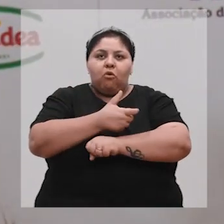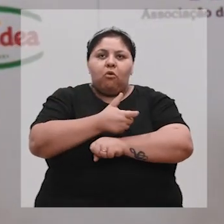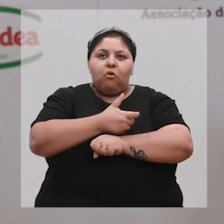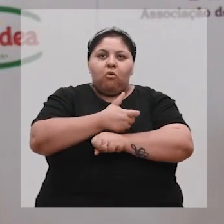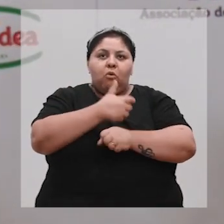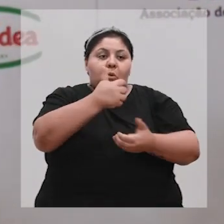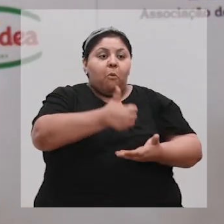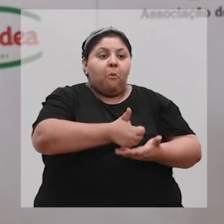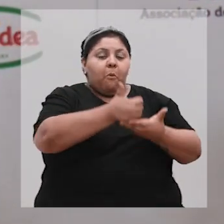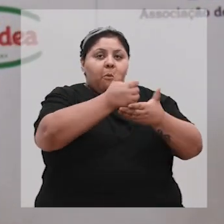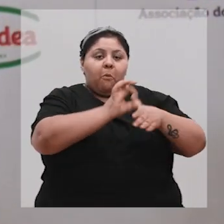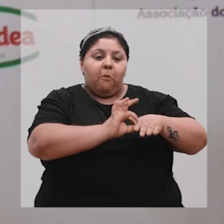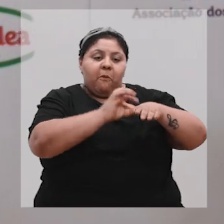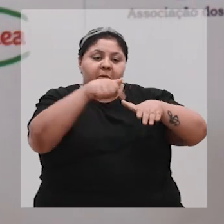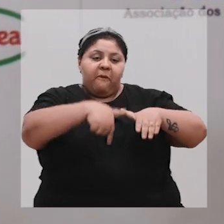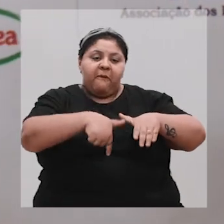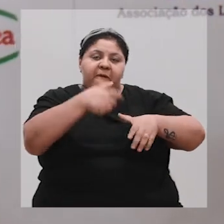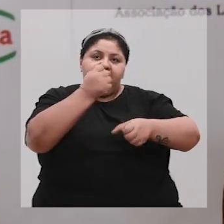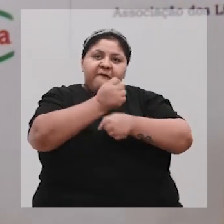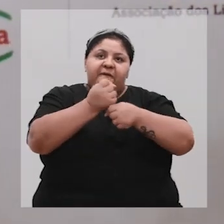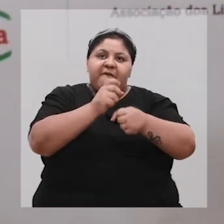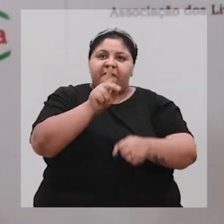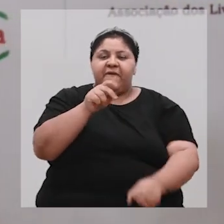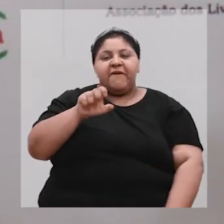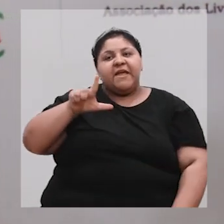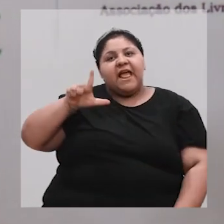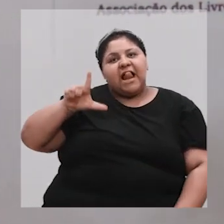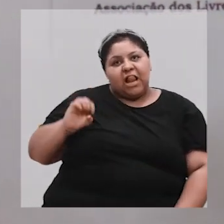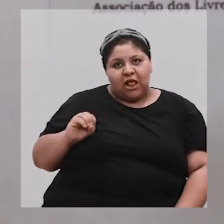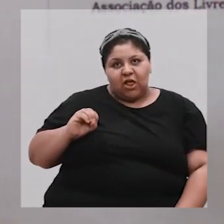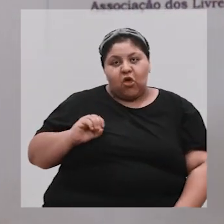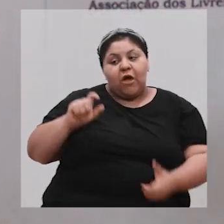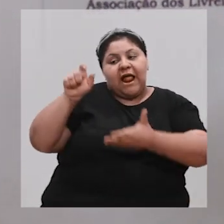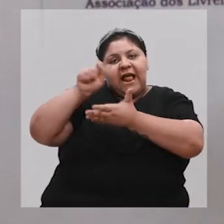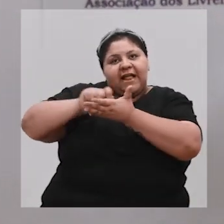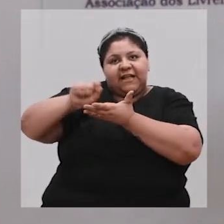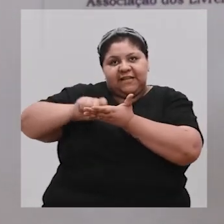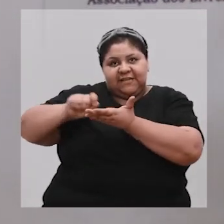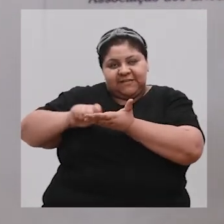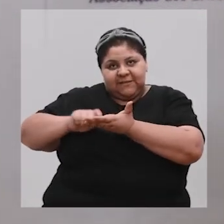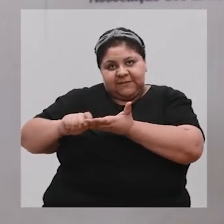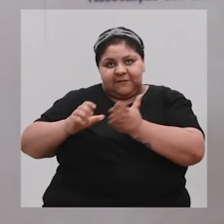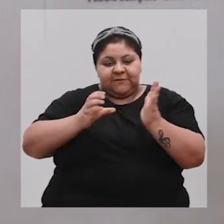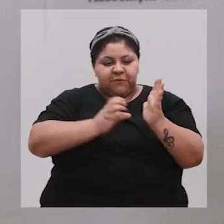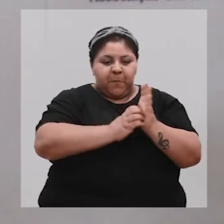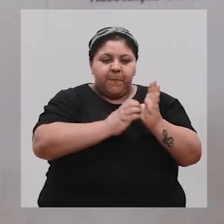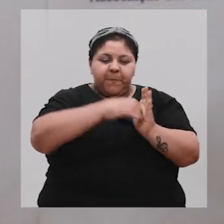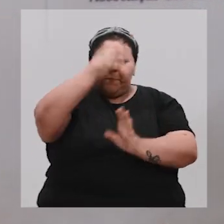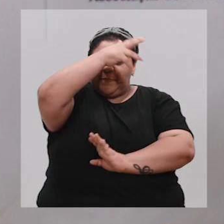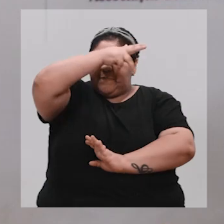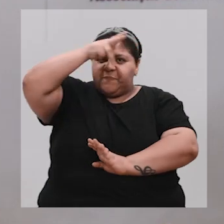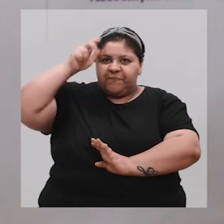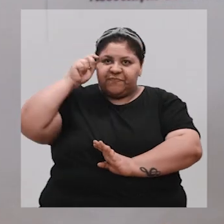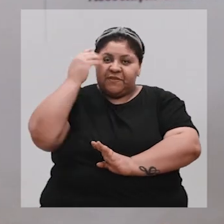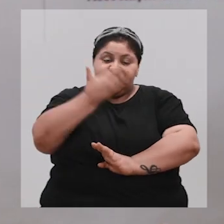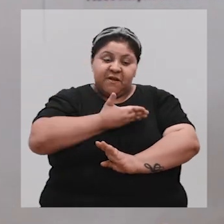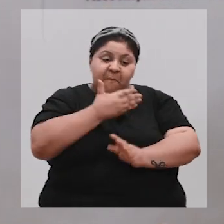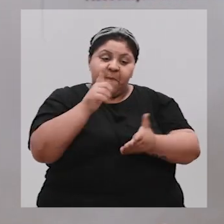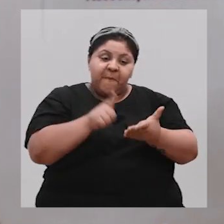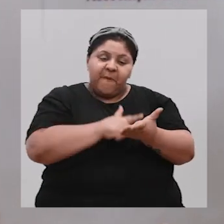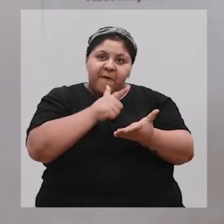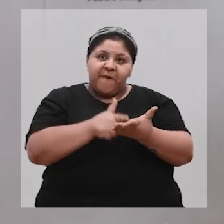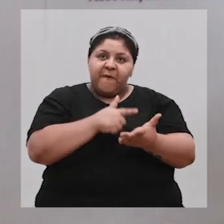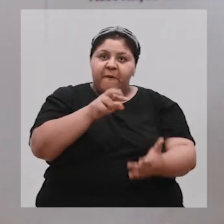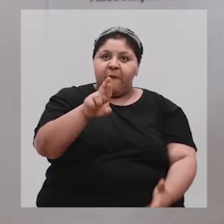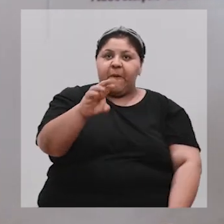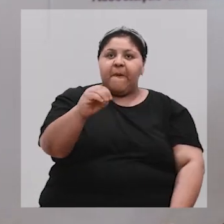uma patrona, que esse ano é a Elô Bassiquete, escritora, foi servidora municipal, e o amigo do livro, que